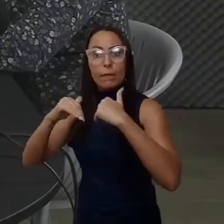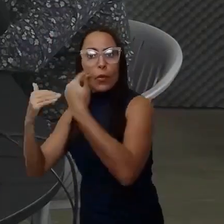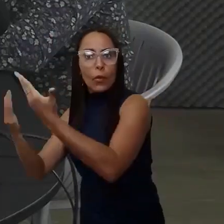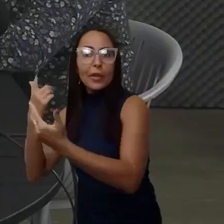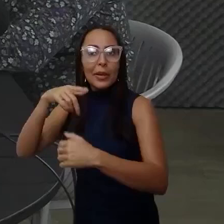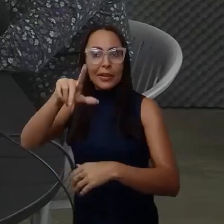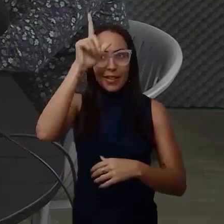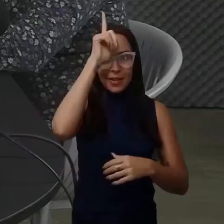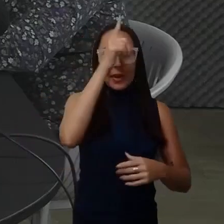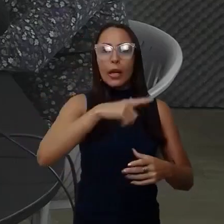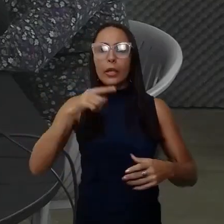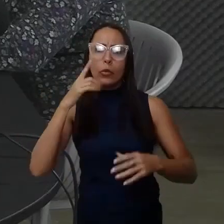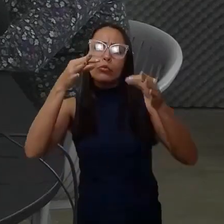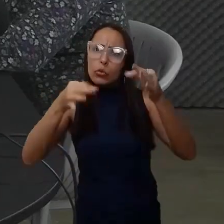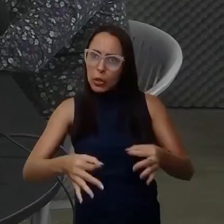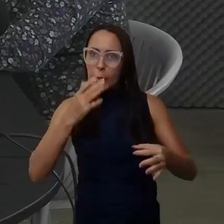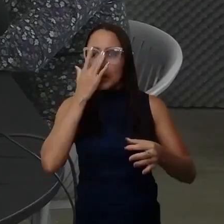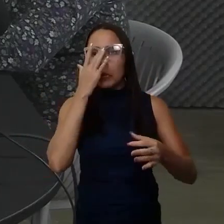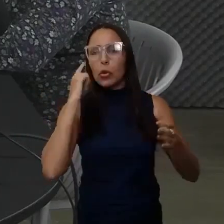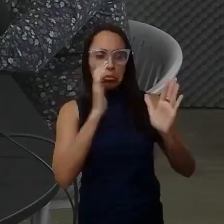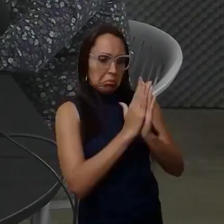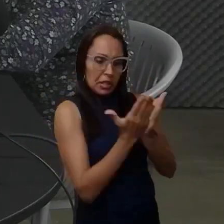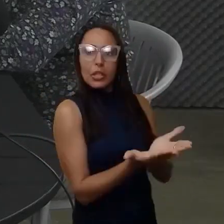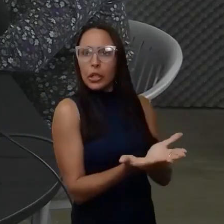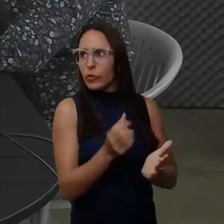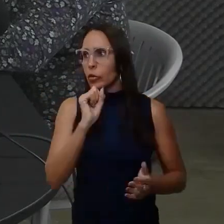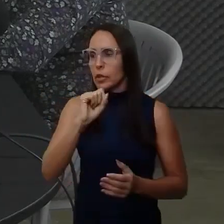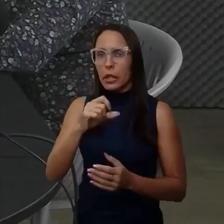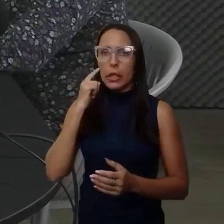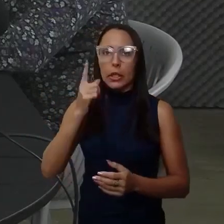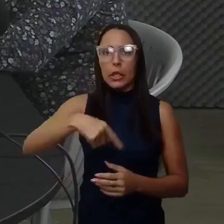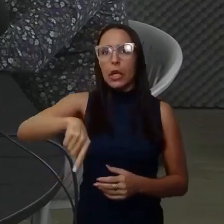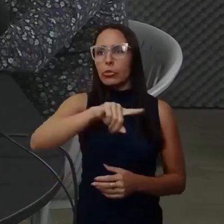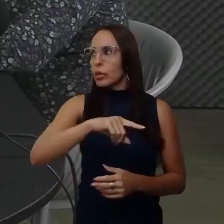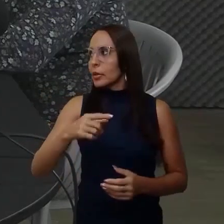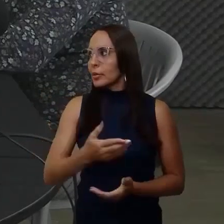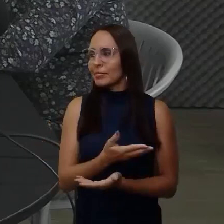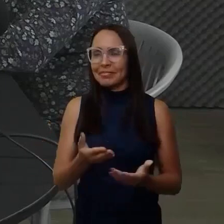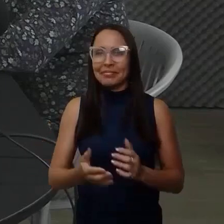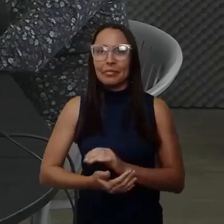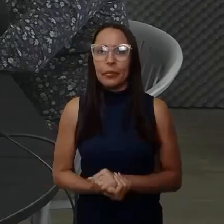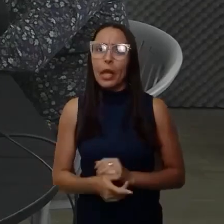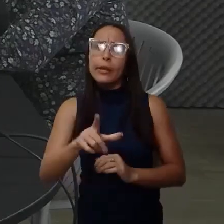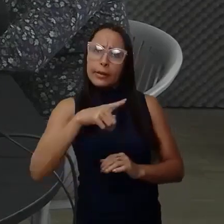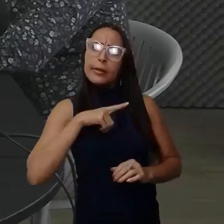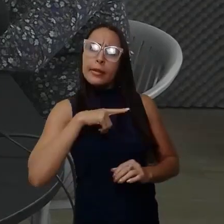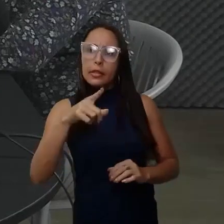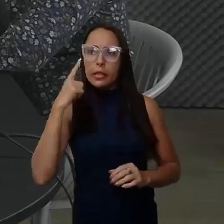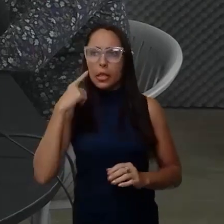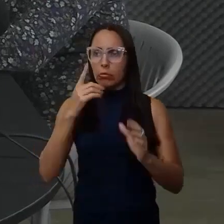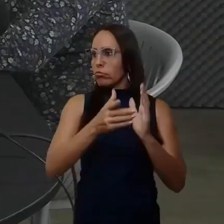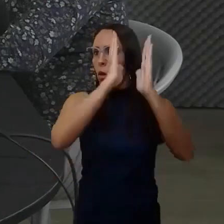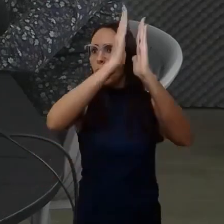lá. E eu fui justamente por causa desse livro do Pedro Carpe Vasquez, que dizia que tinha coleções